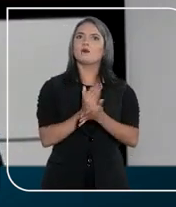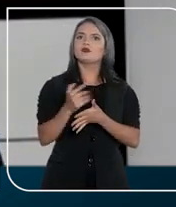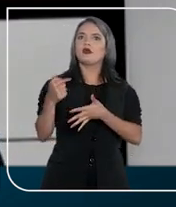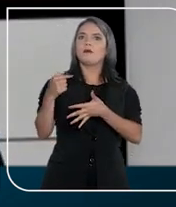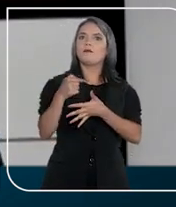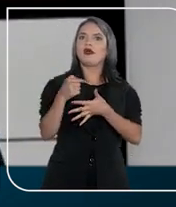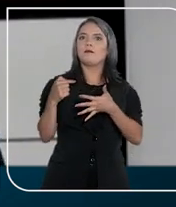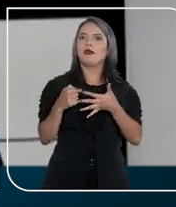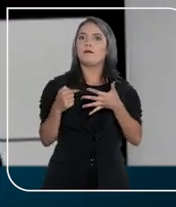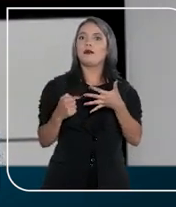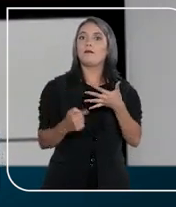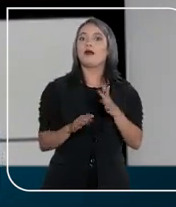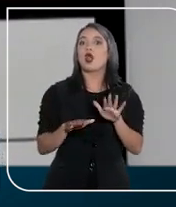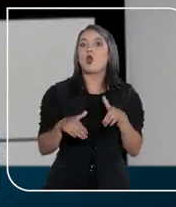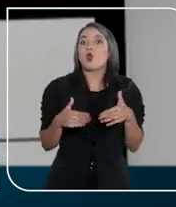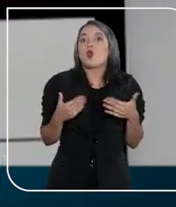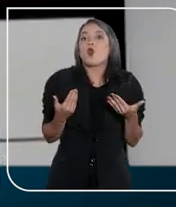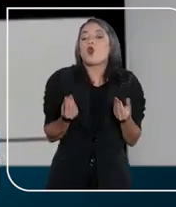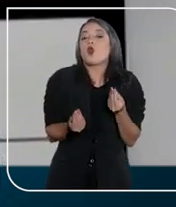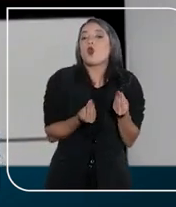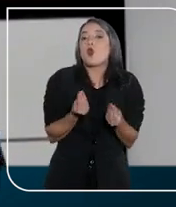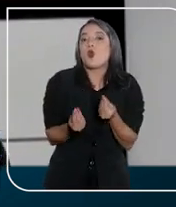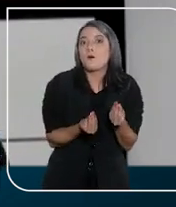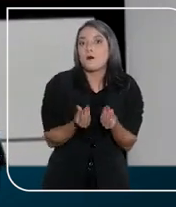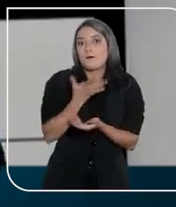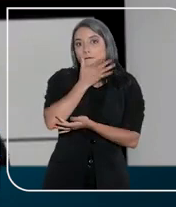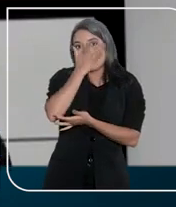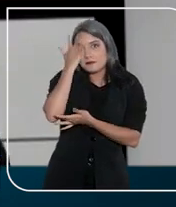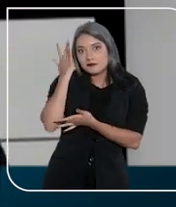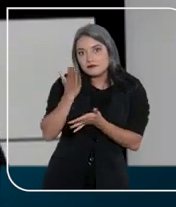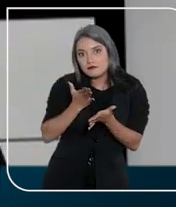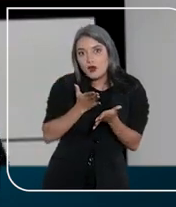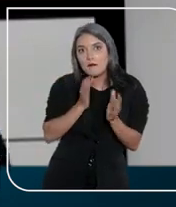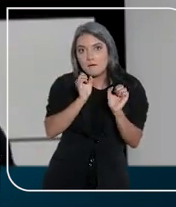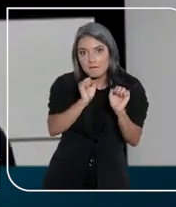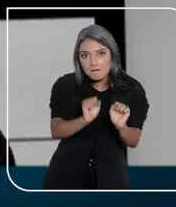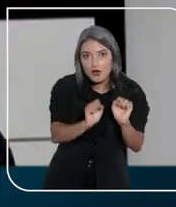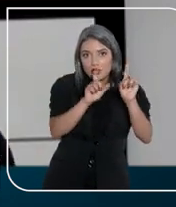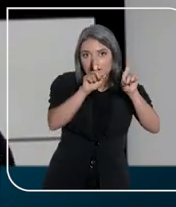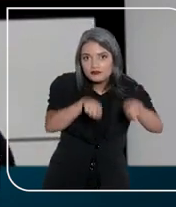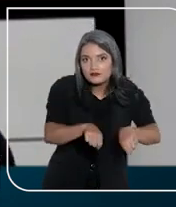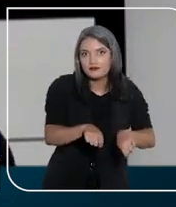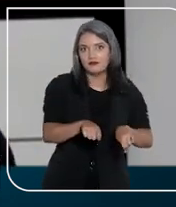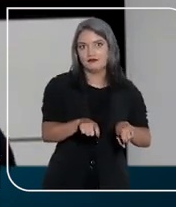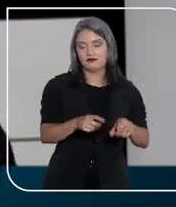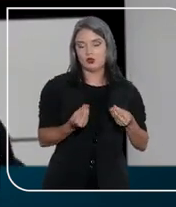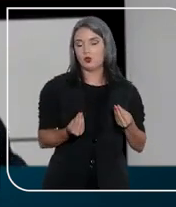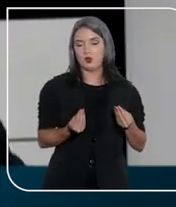hipóteses de preterição dos candidatos aprovados que lhes daria esse direito objetivo à nomeação.